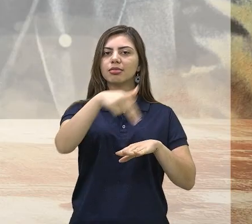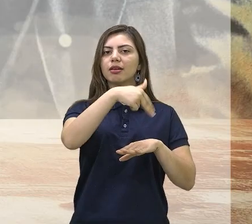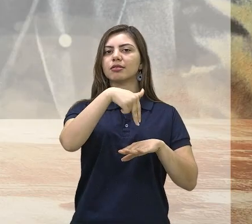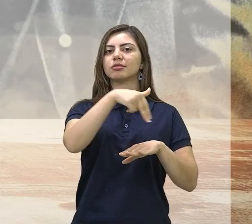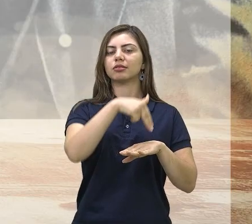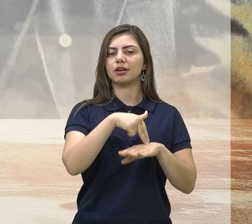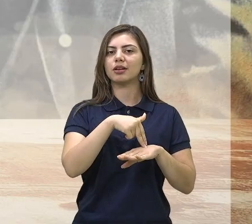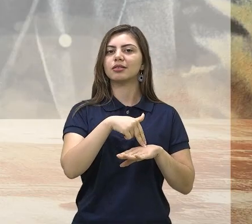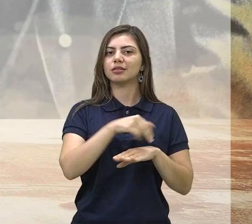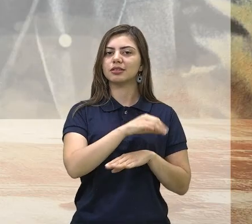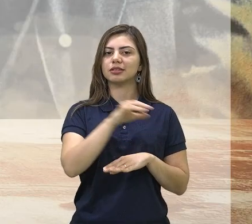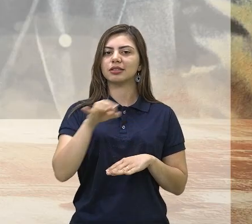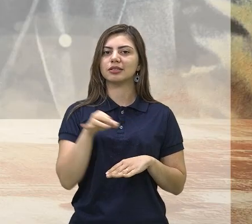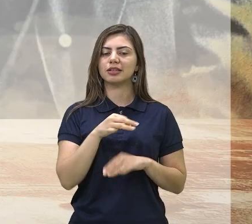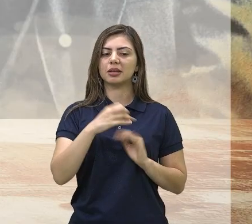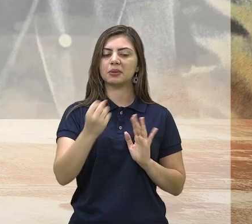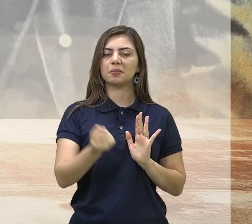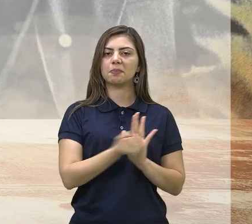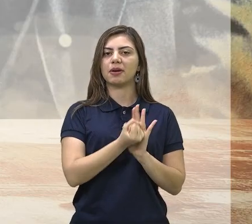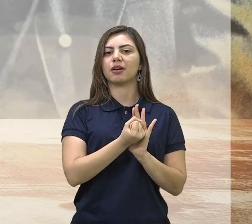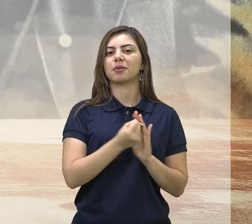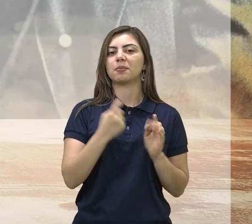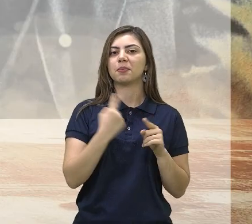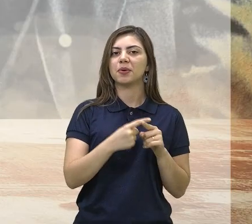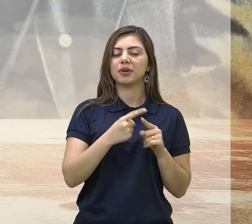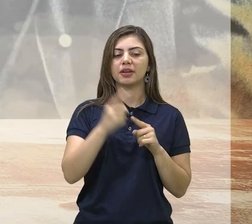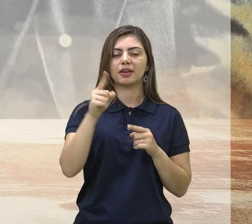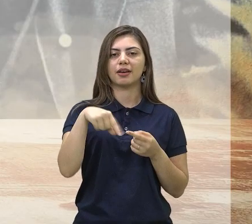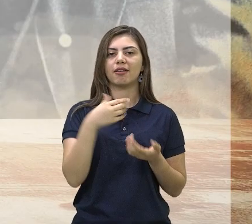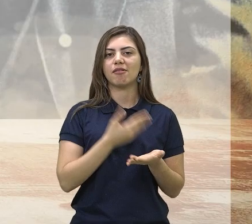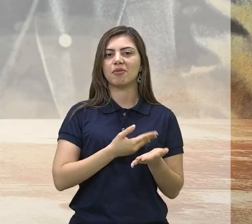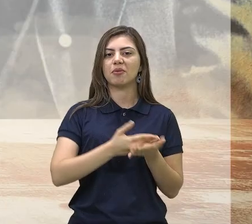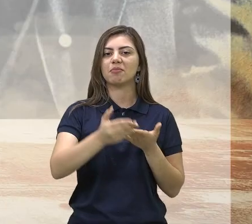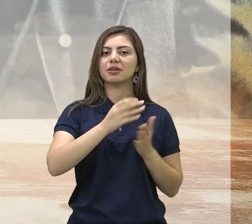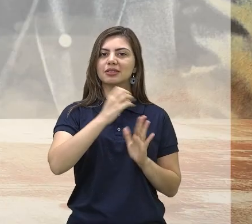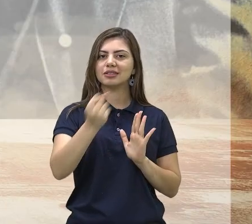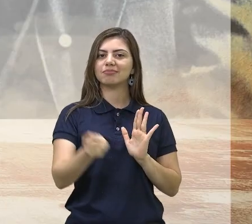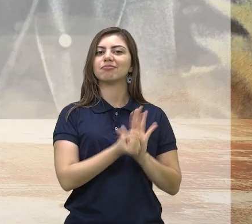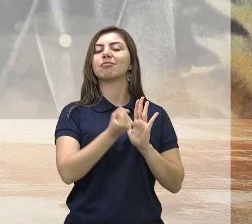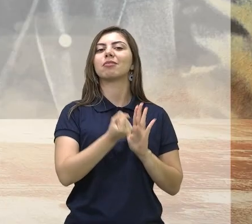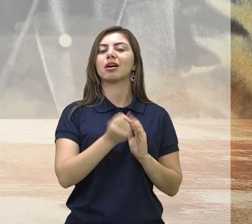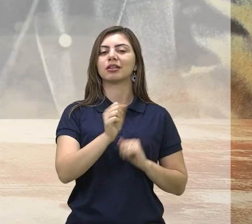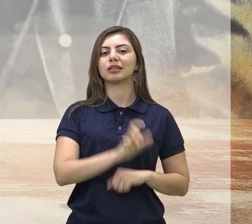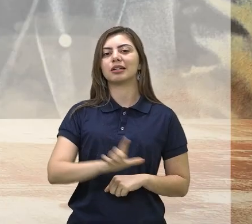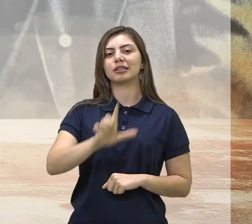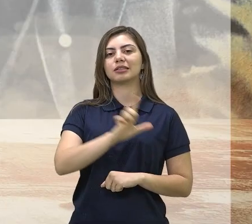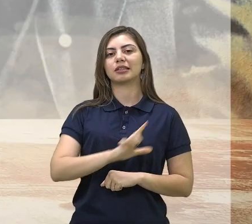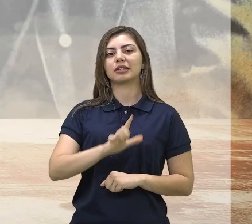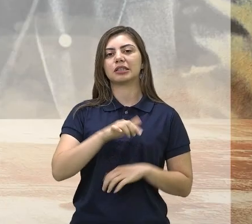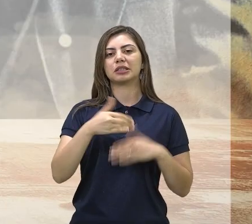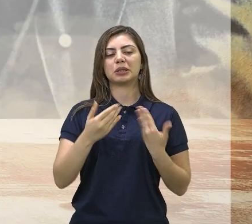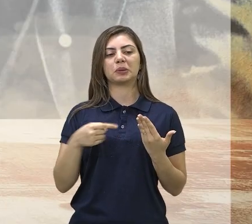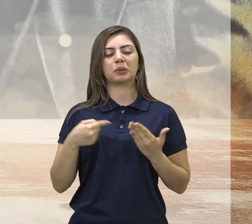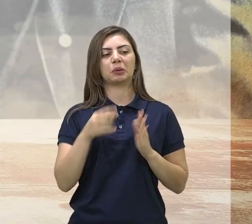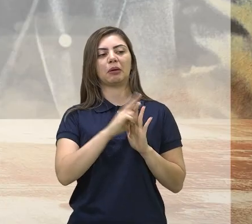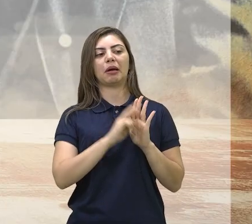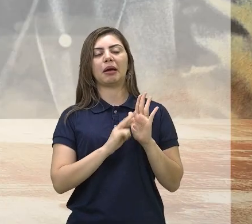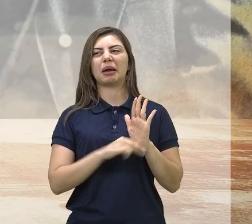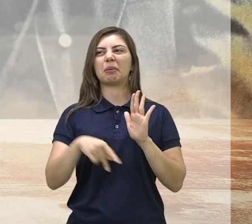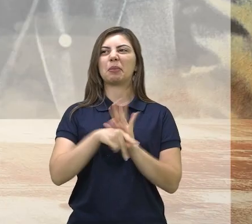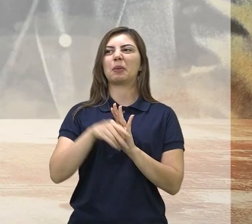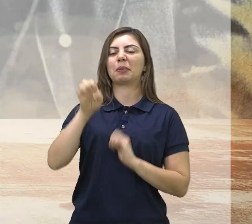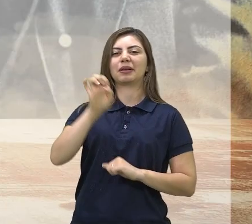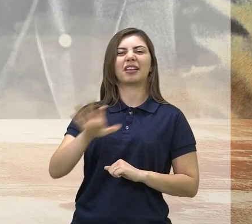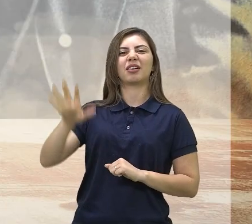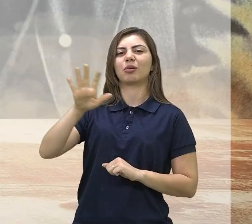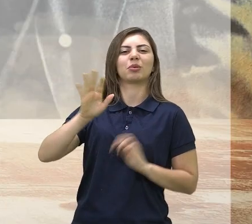nacionalista, indianista, porque ali estava criando a nossa identidade literária, chega de padrões europeus. Então é por